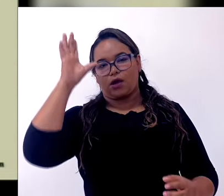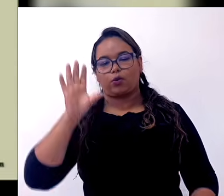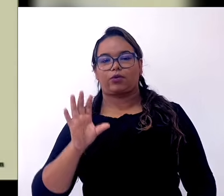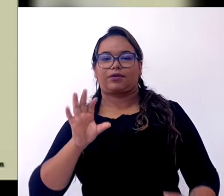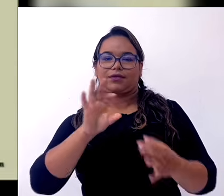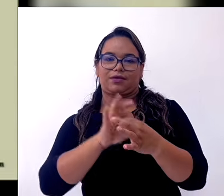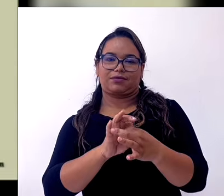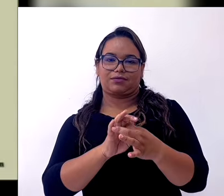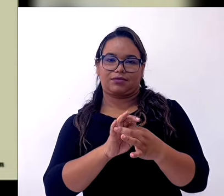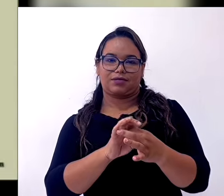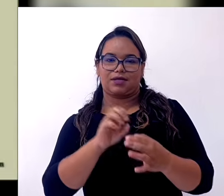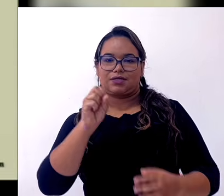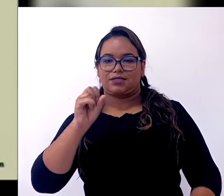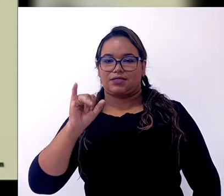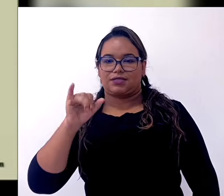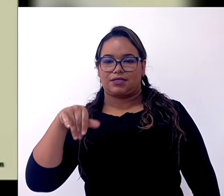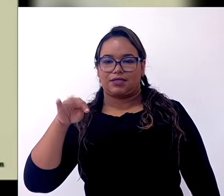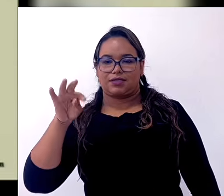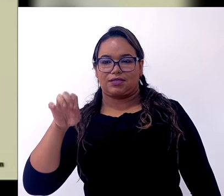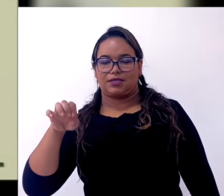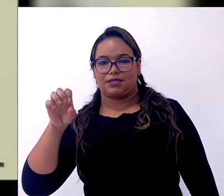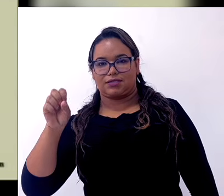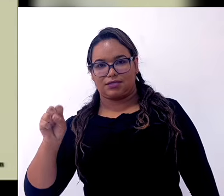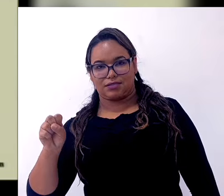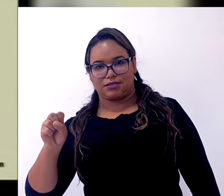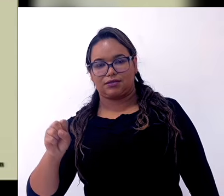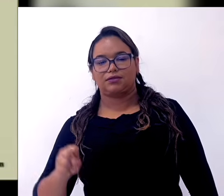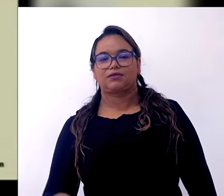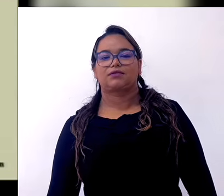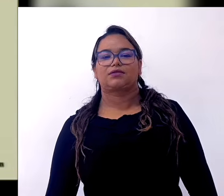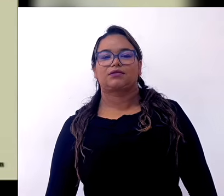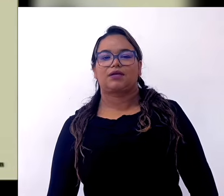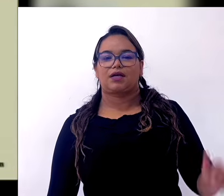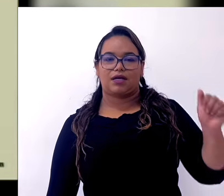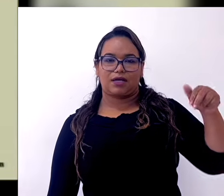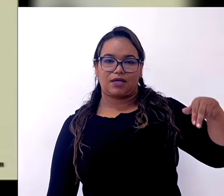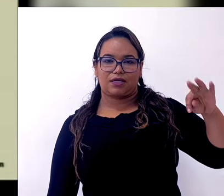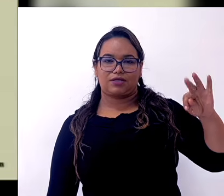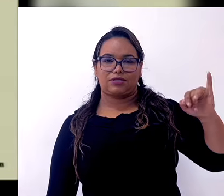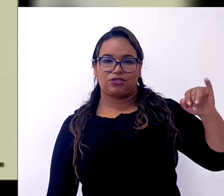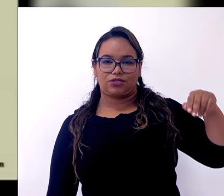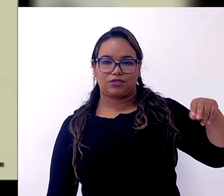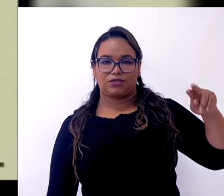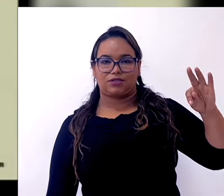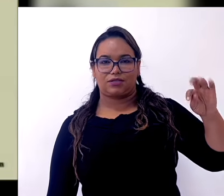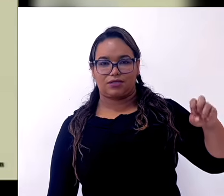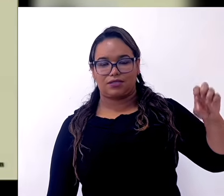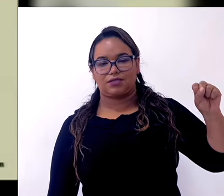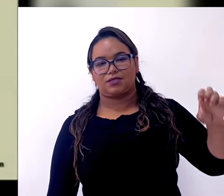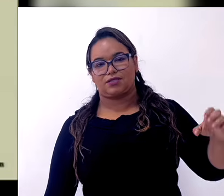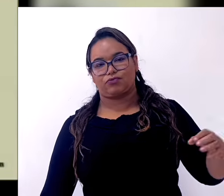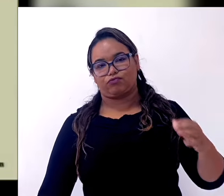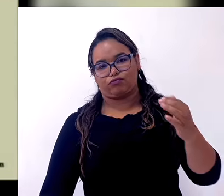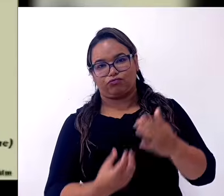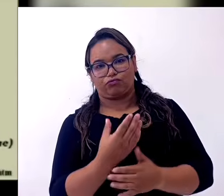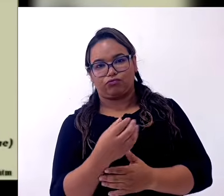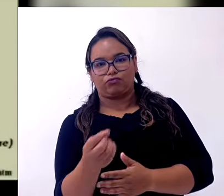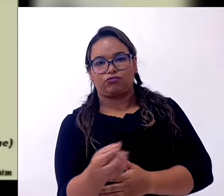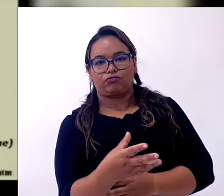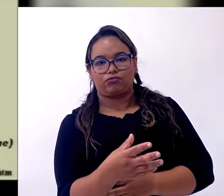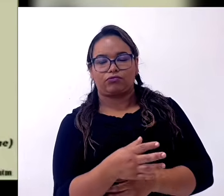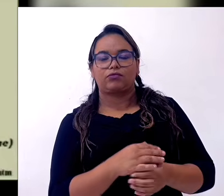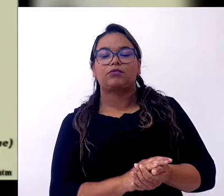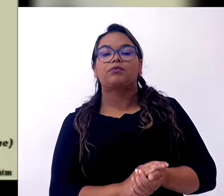Adam Weishaupt, John Jacob Astor, Albert Pike, Andrew Carnegie, Irene DuPont, W. Averell